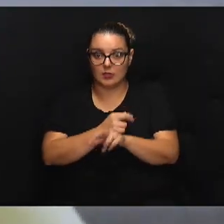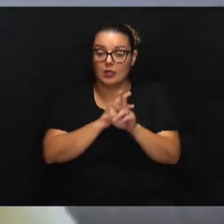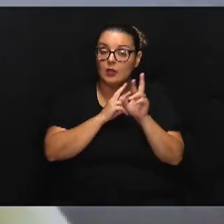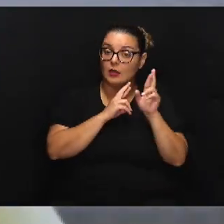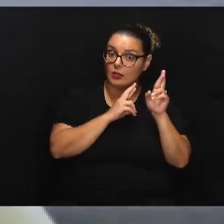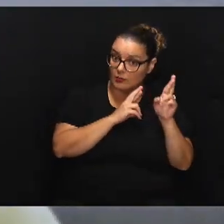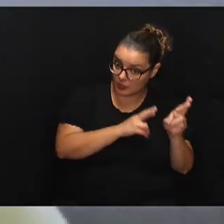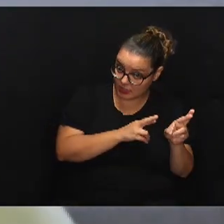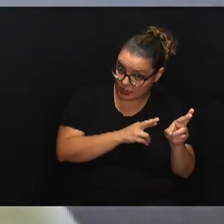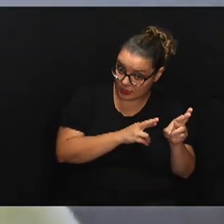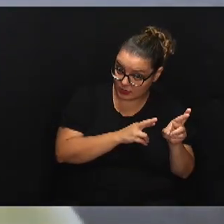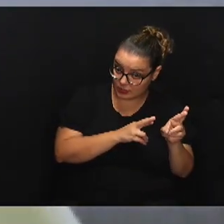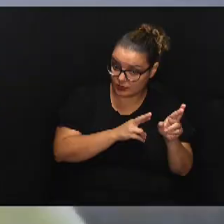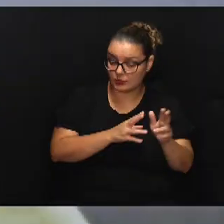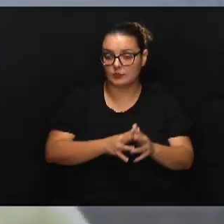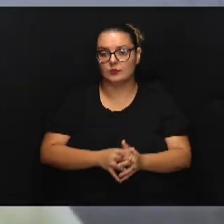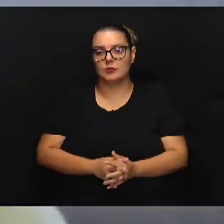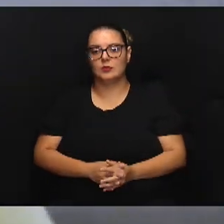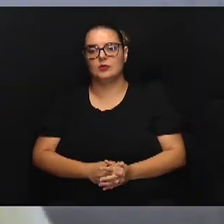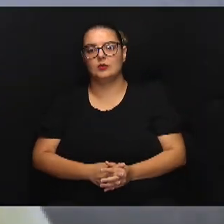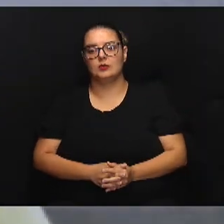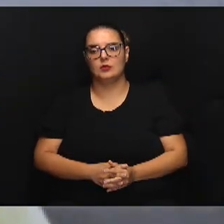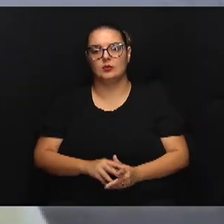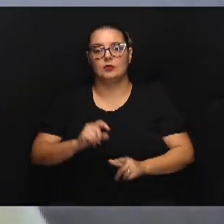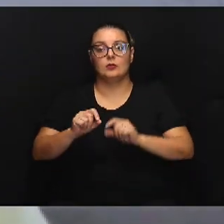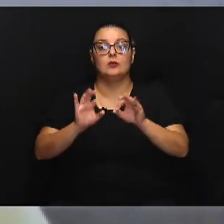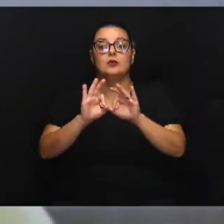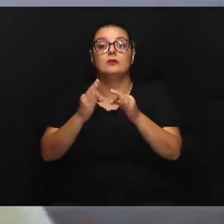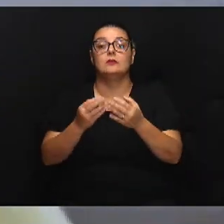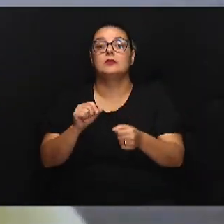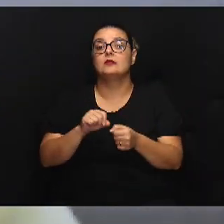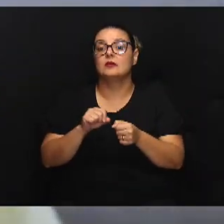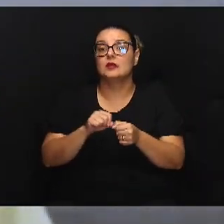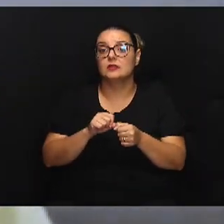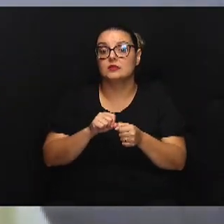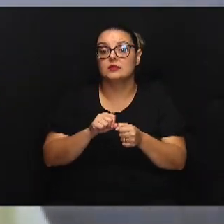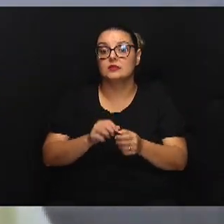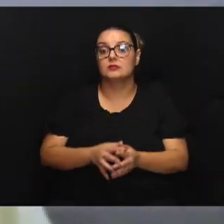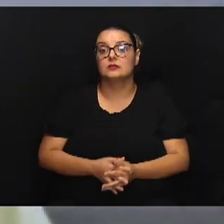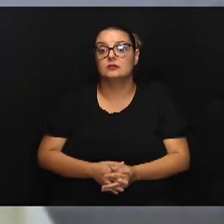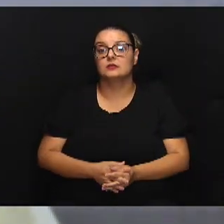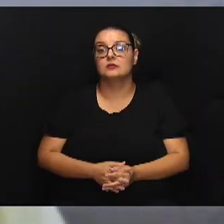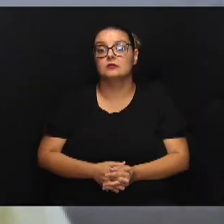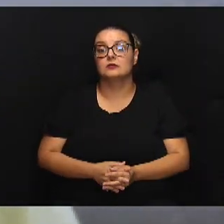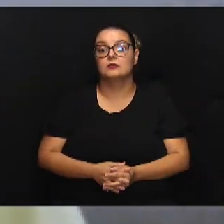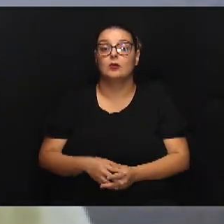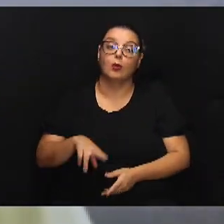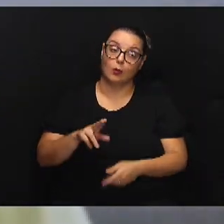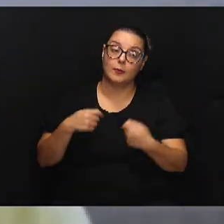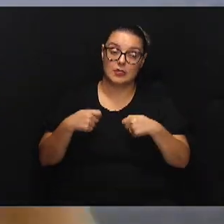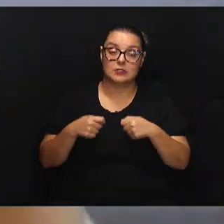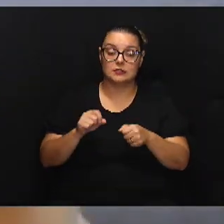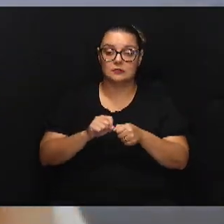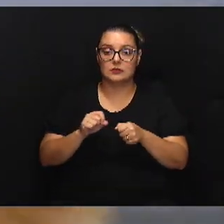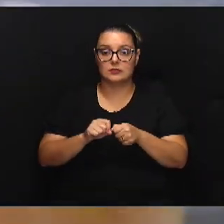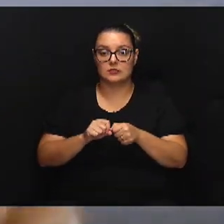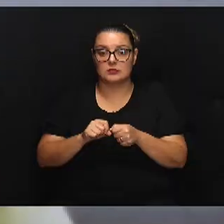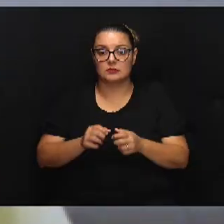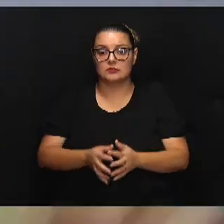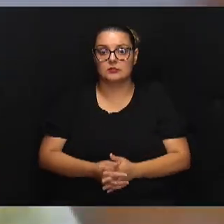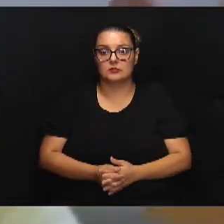Para dormir, o que a família faz? Ou se deve fazer? Então, quer